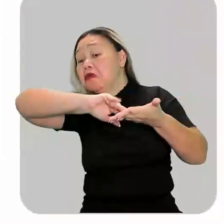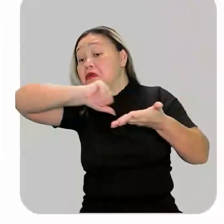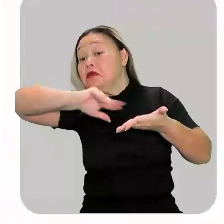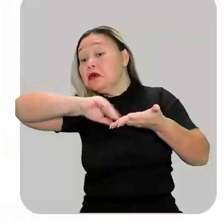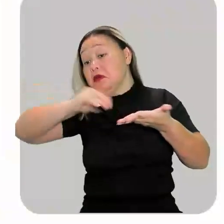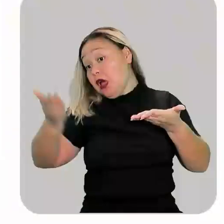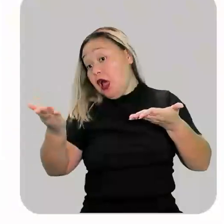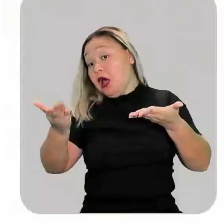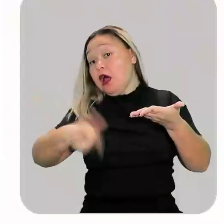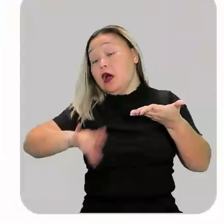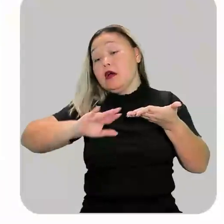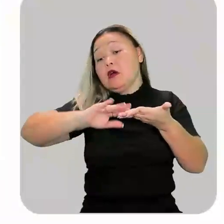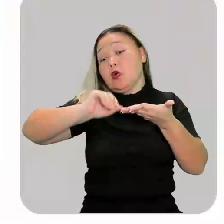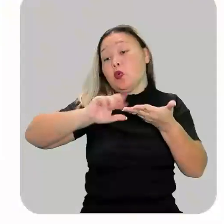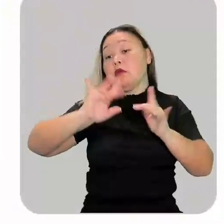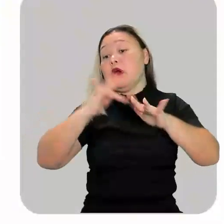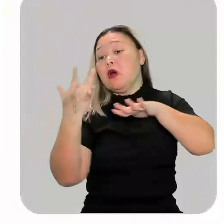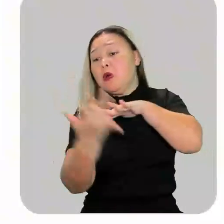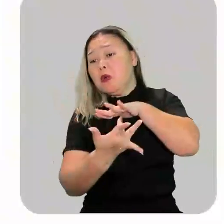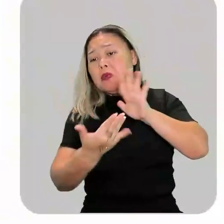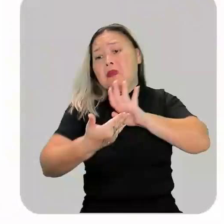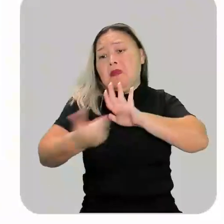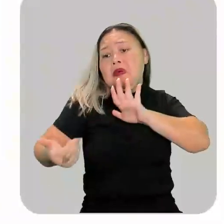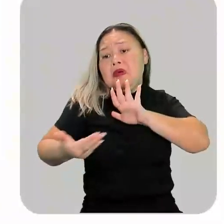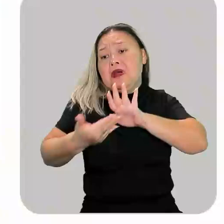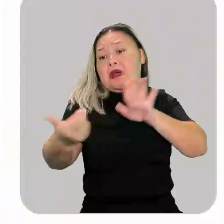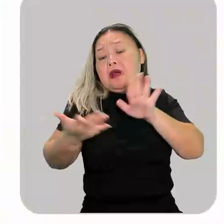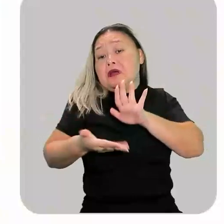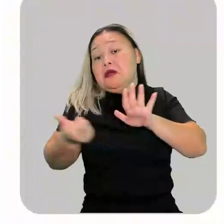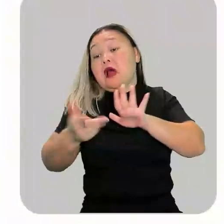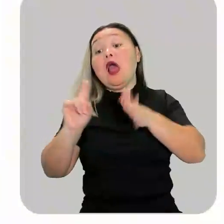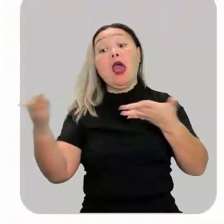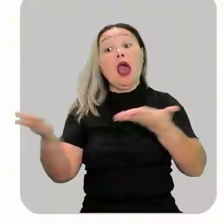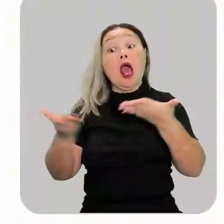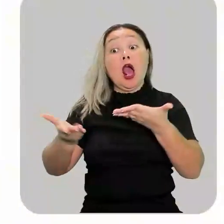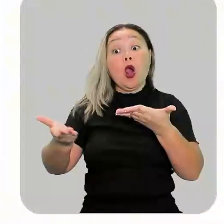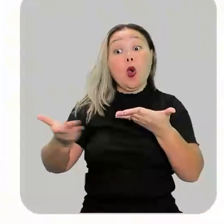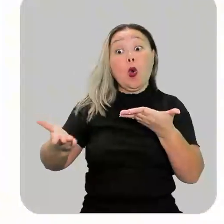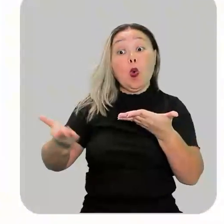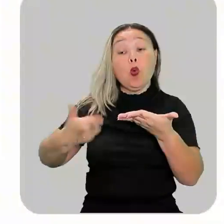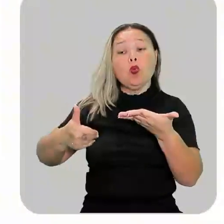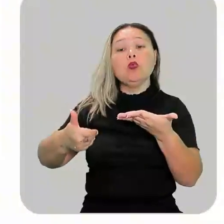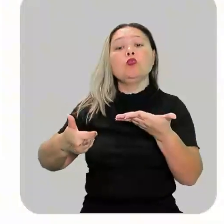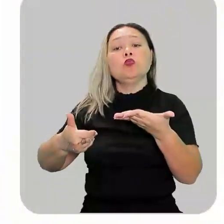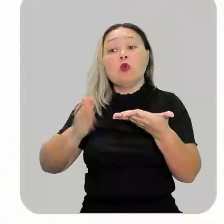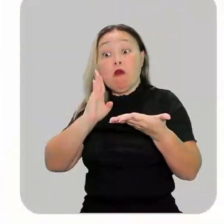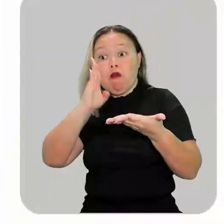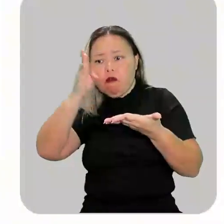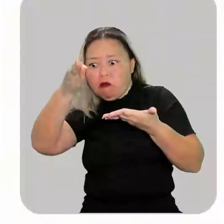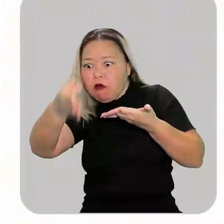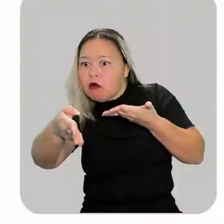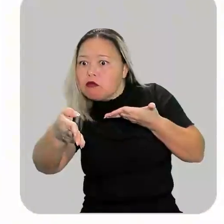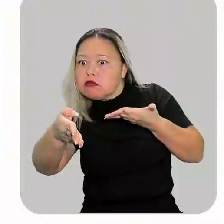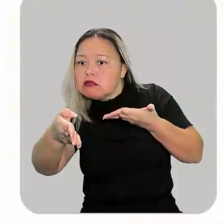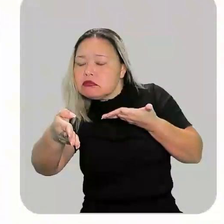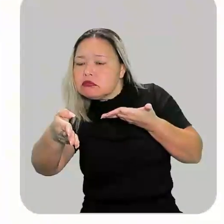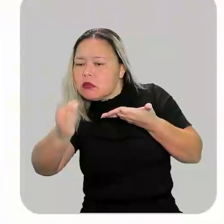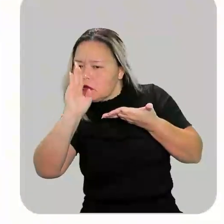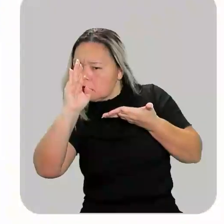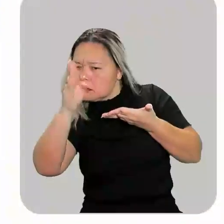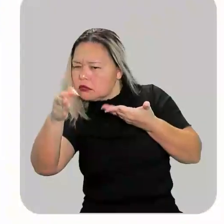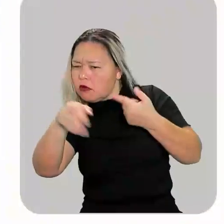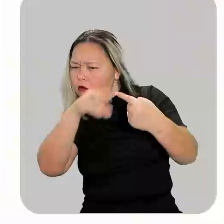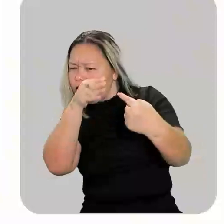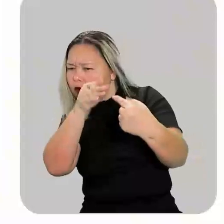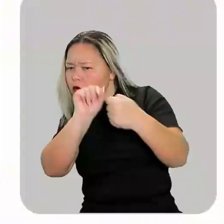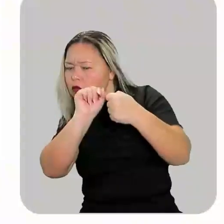momento. Algumas redes sociais que para esse momento agora de foco tem outras